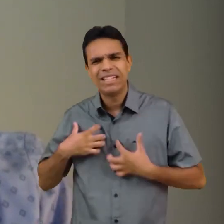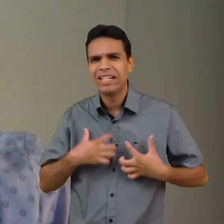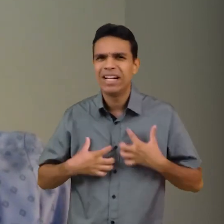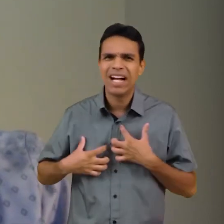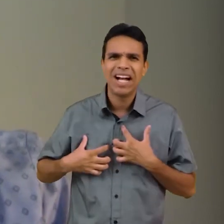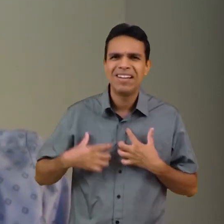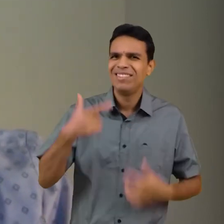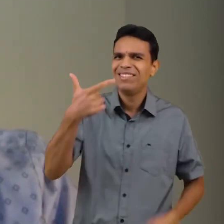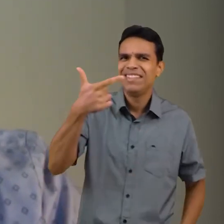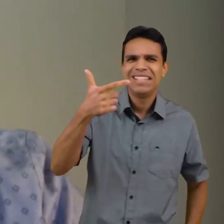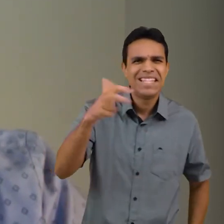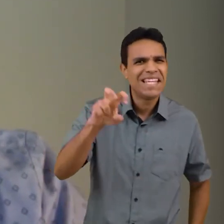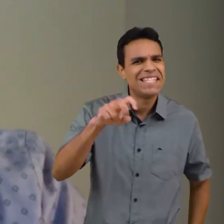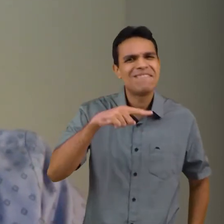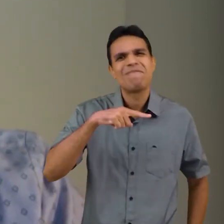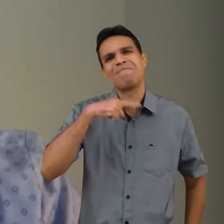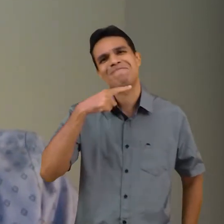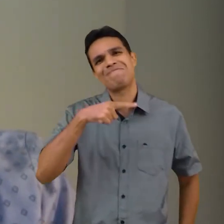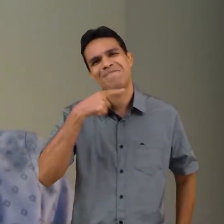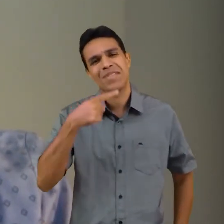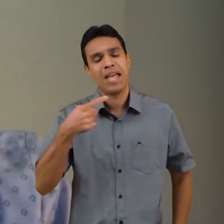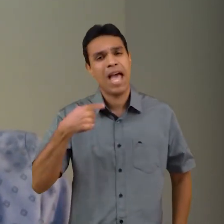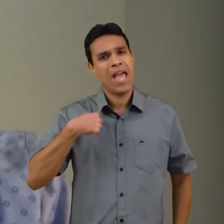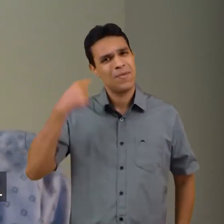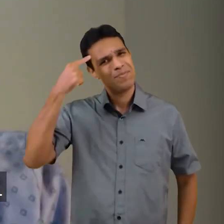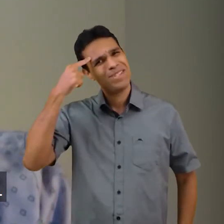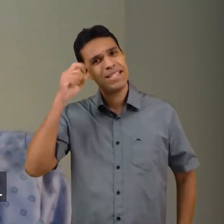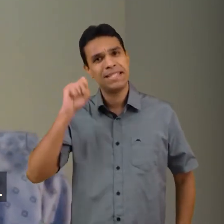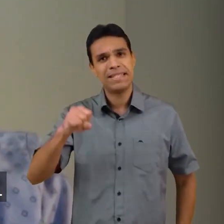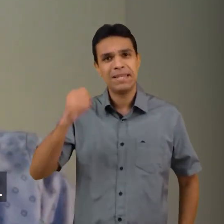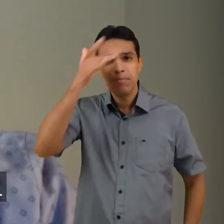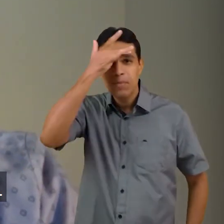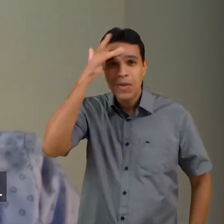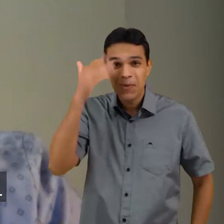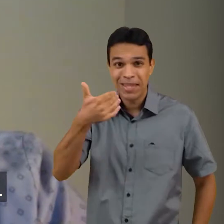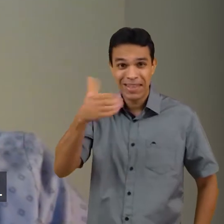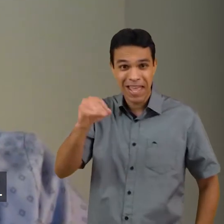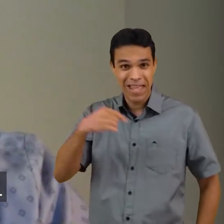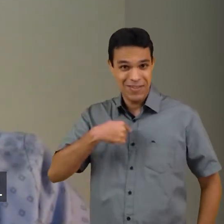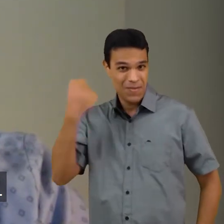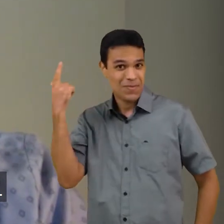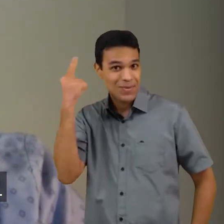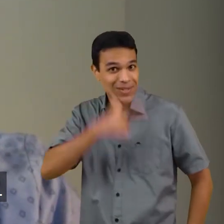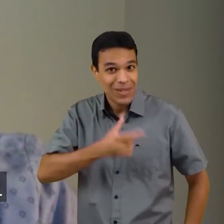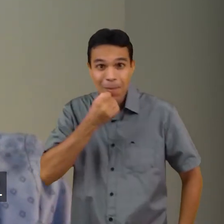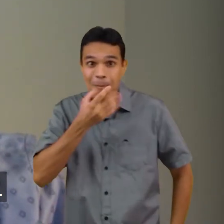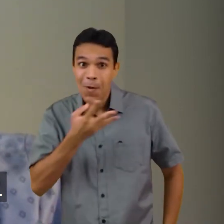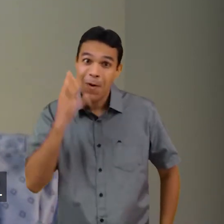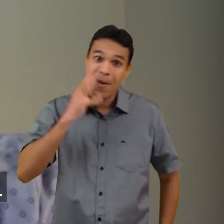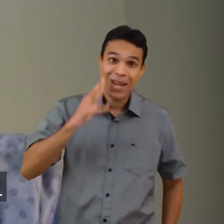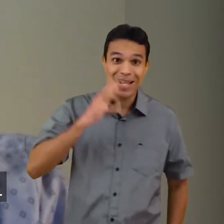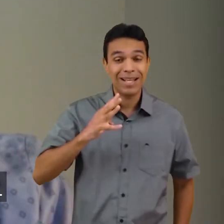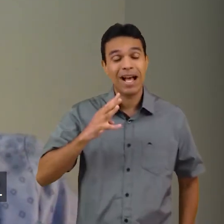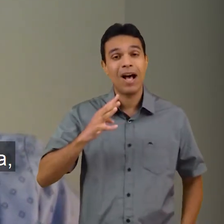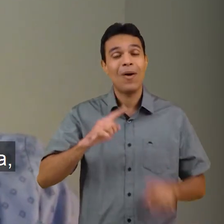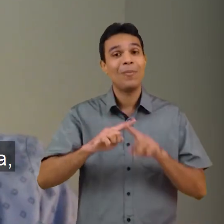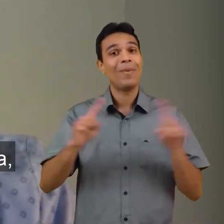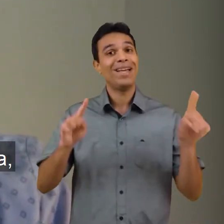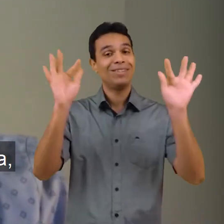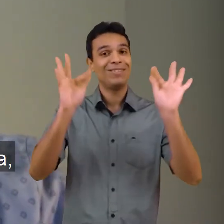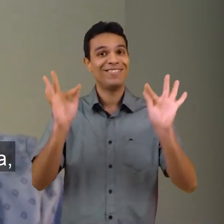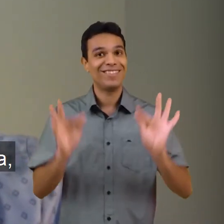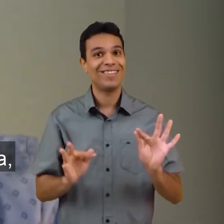receio de não conseguir 25 pessoas. Eu pensava, bom, se eu conseguir 10 pessoas já vai ser bom o suficiente,